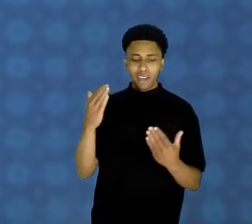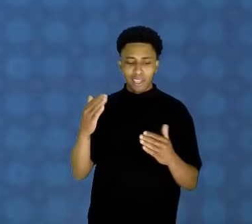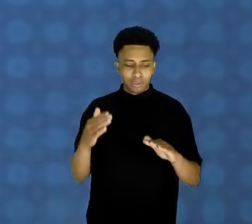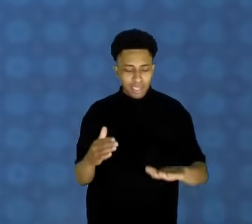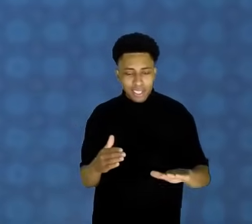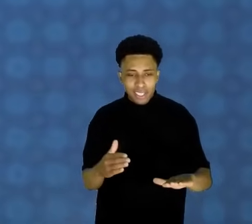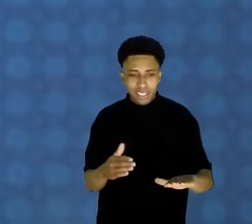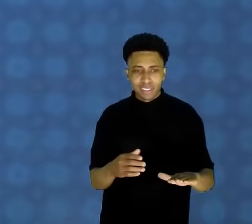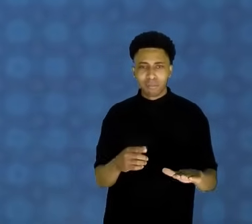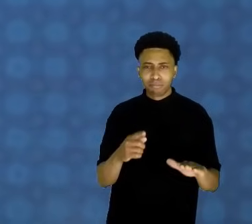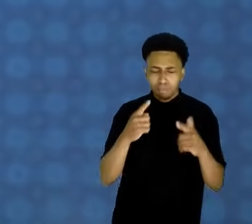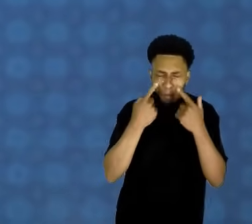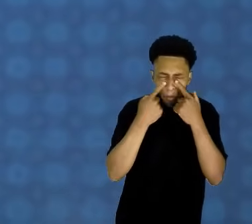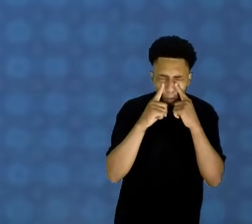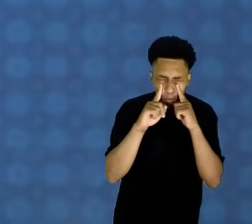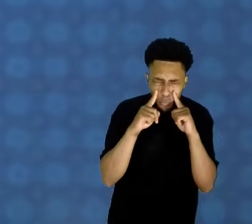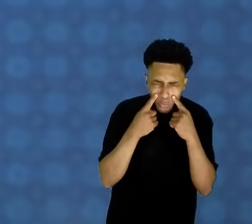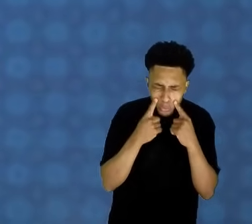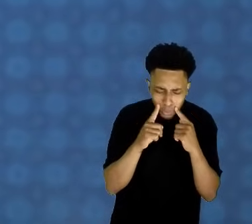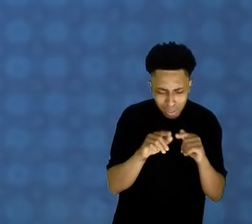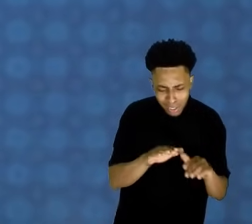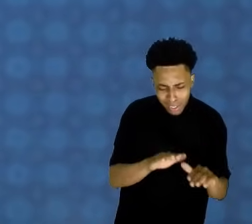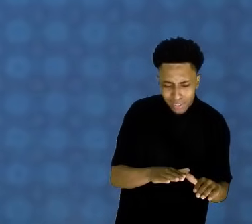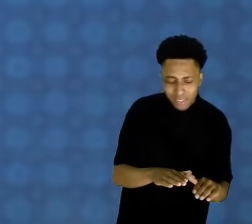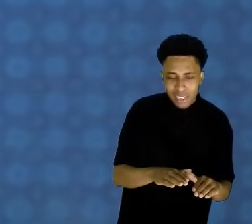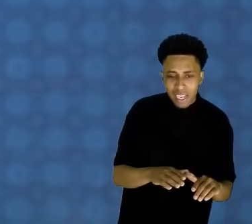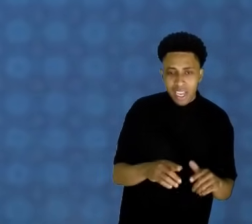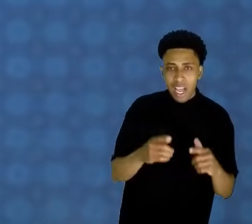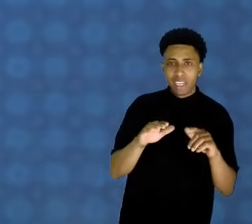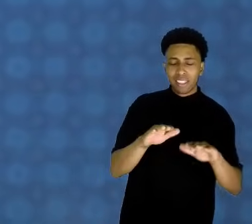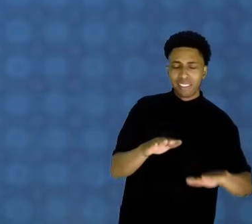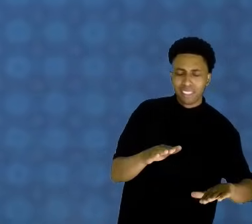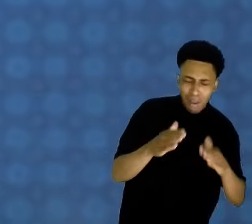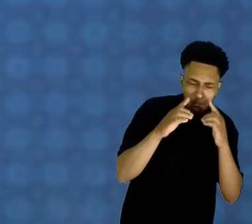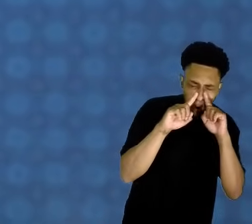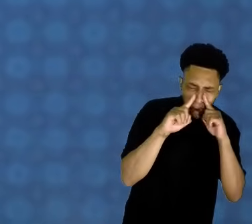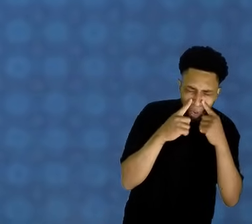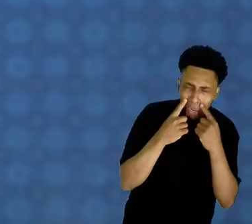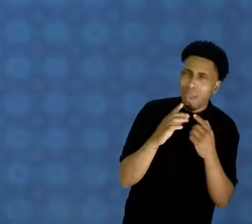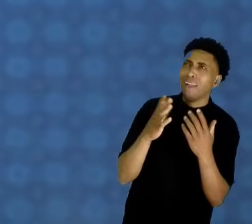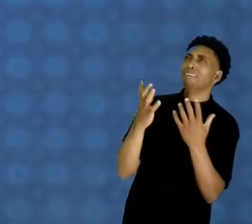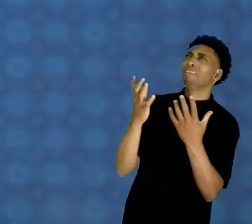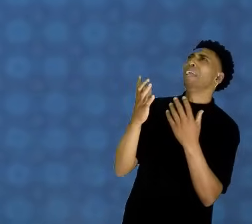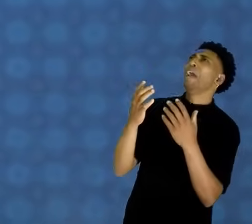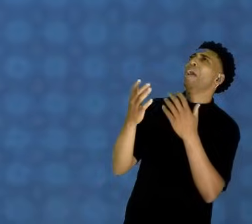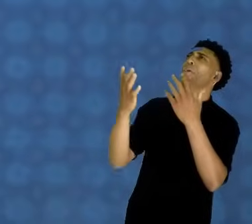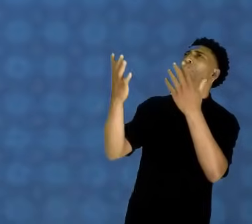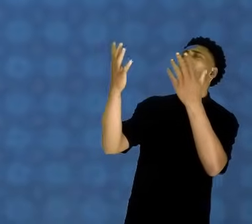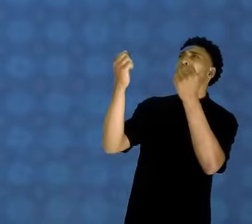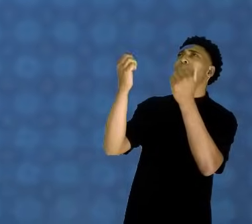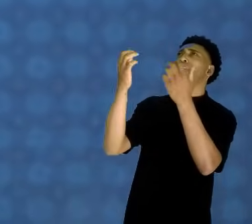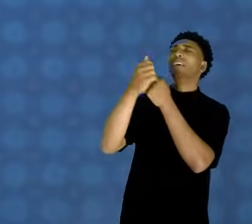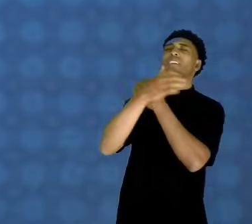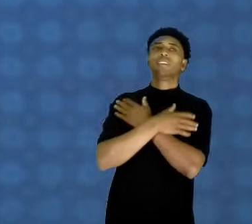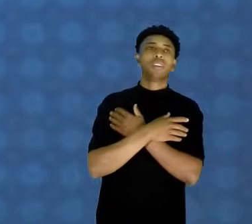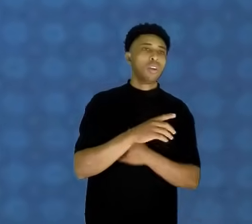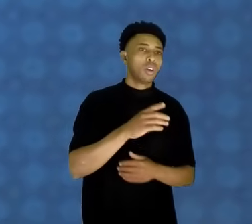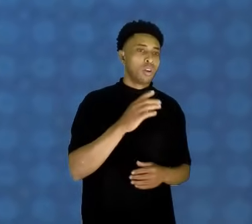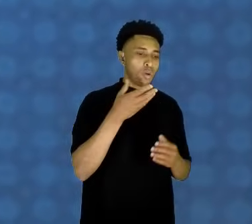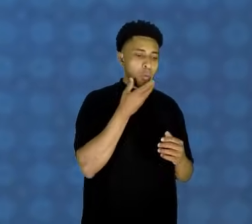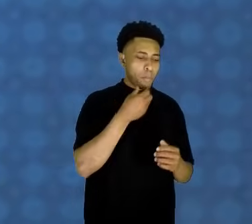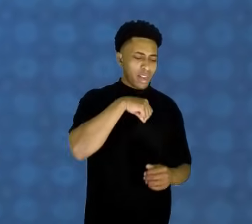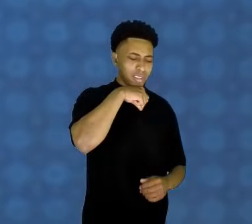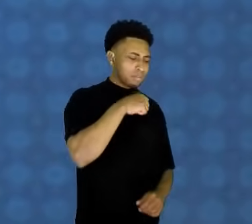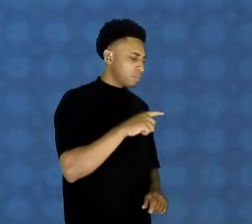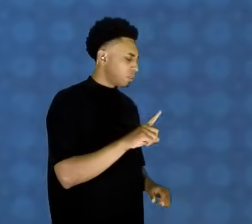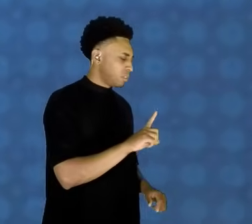no colo, já passou da hora de aprender a andar. E a criança fica deitada: colhe papai, colhe papai. E o filho, o pai diz: não, eu